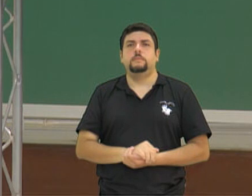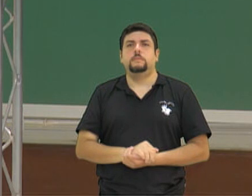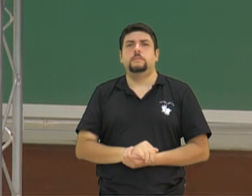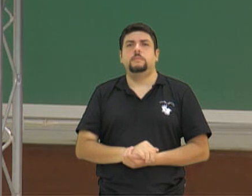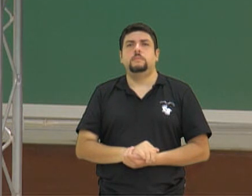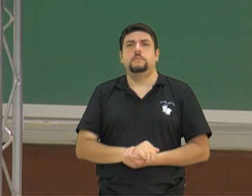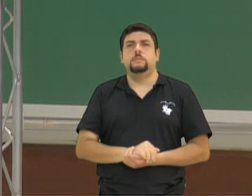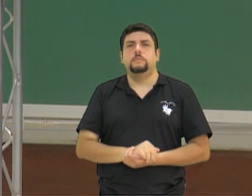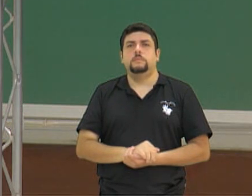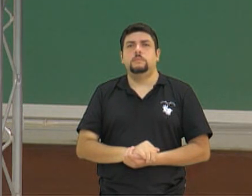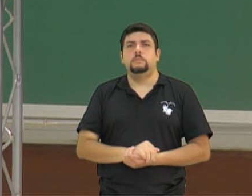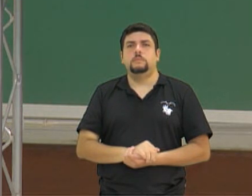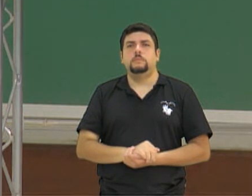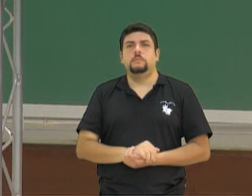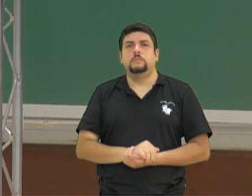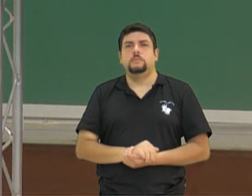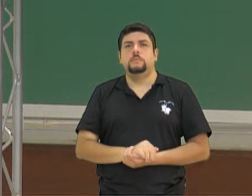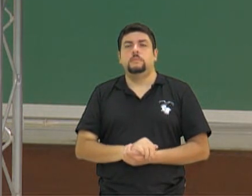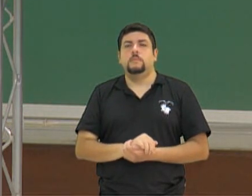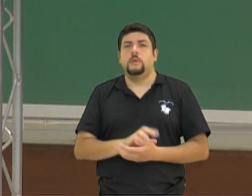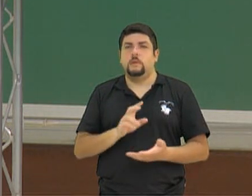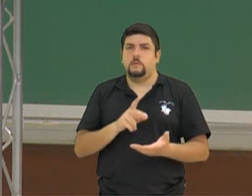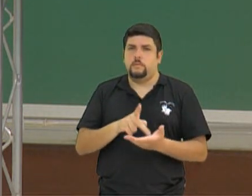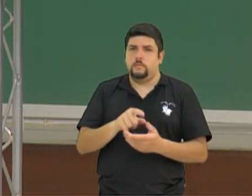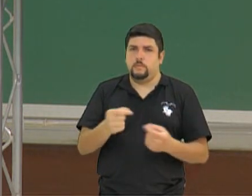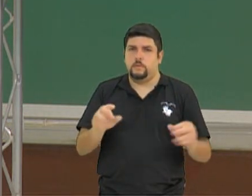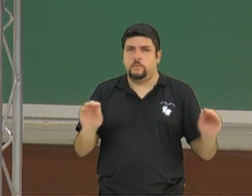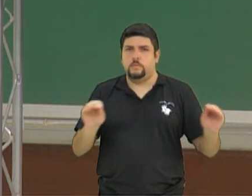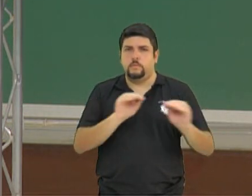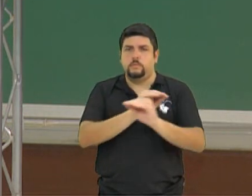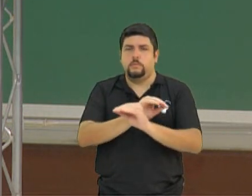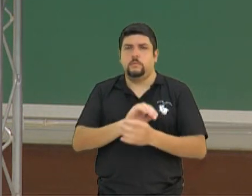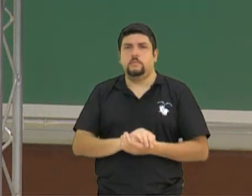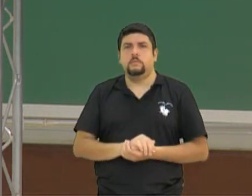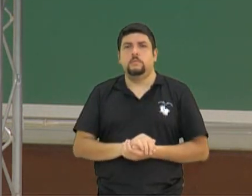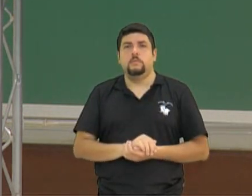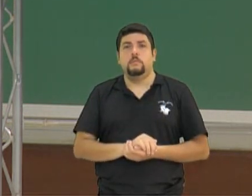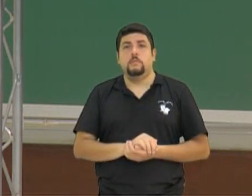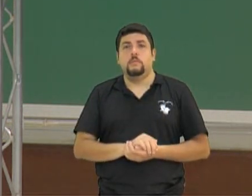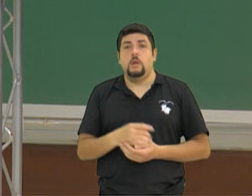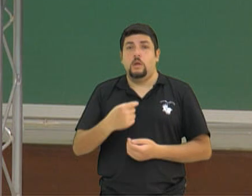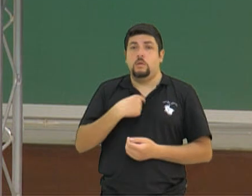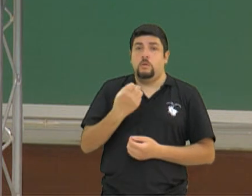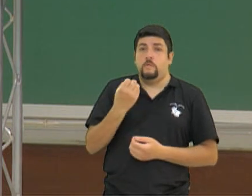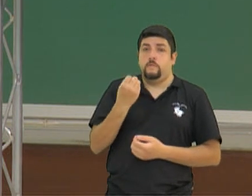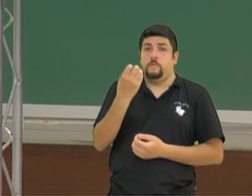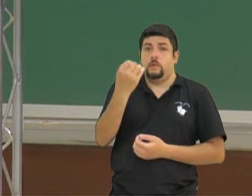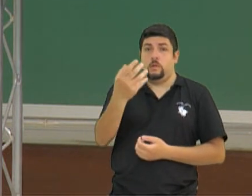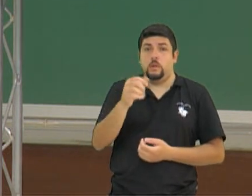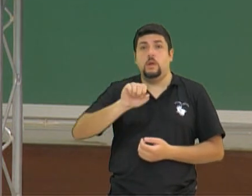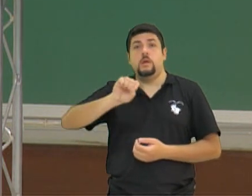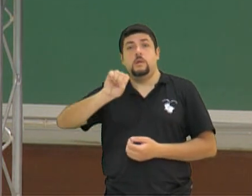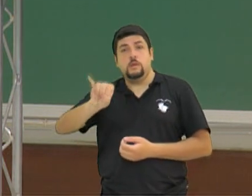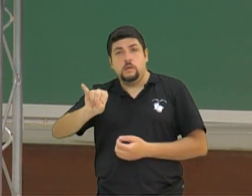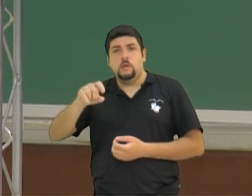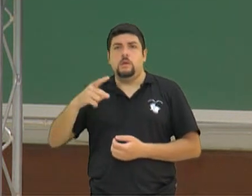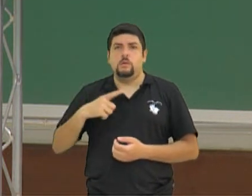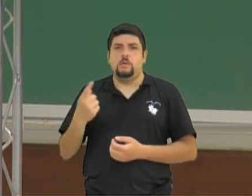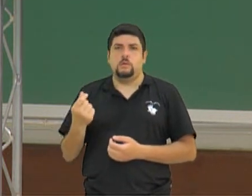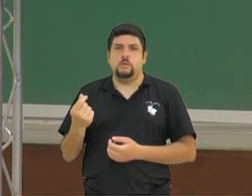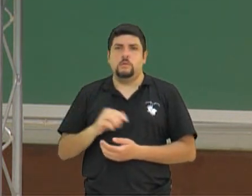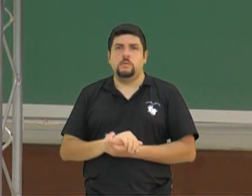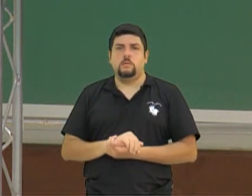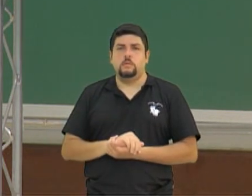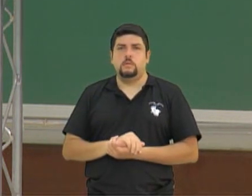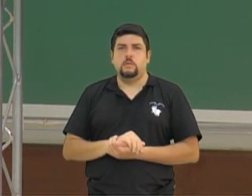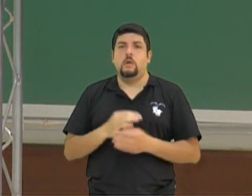das contas, essa aqui eu acabei colocando invertida mesmo, ó. Sim, eu viajaria para o exterior se eu tivesse dinheiro. Se você quiser,